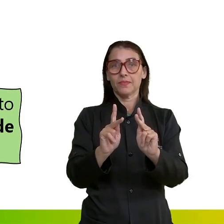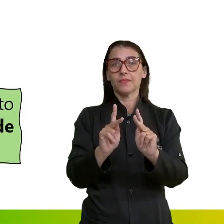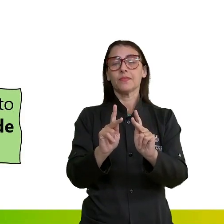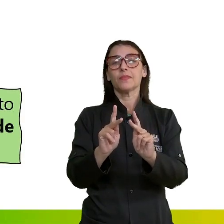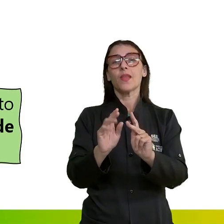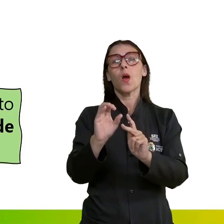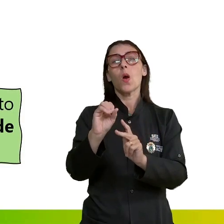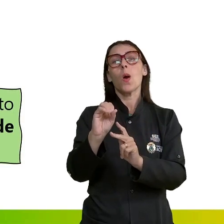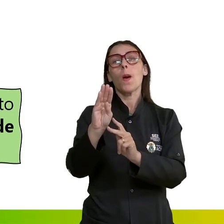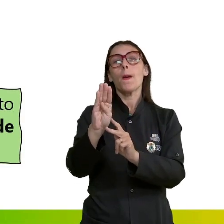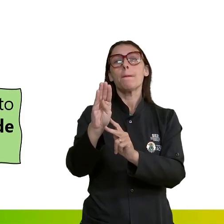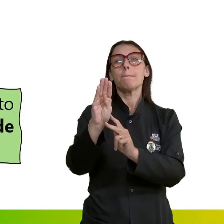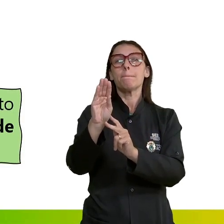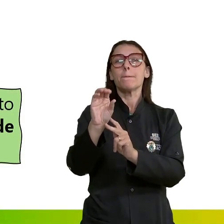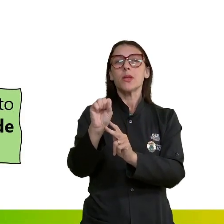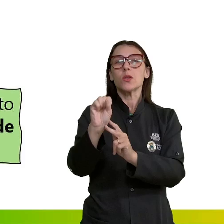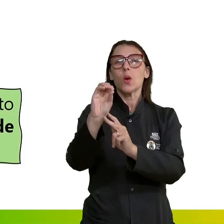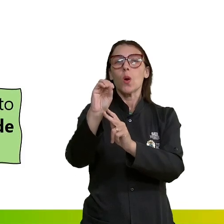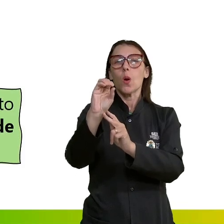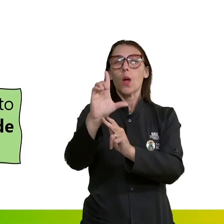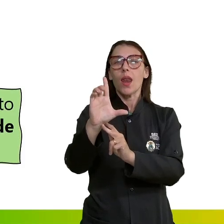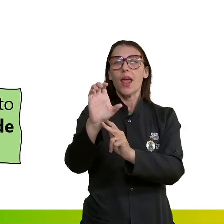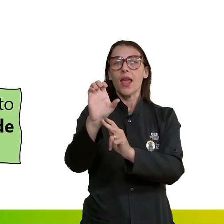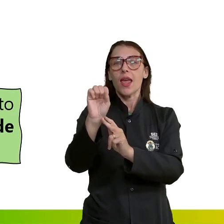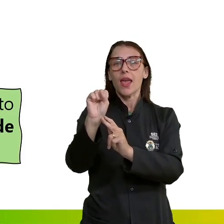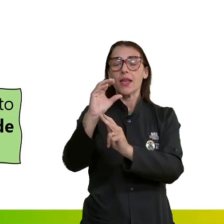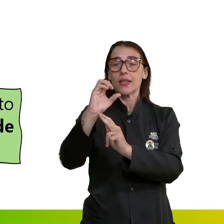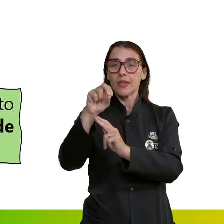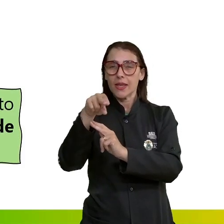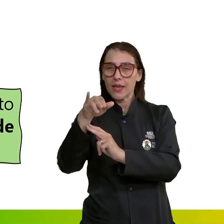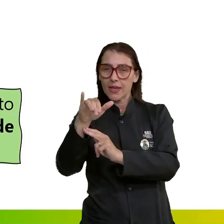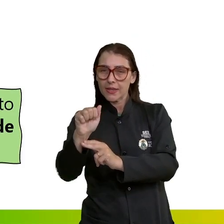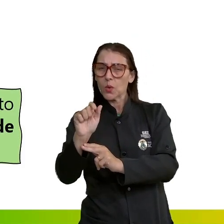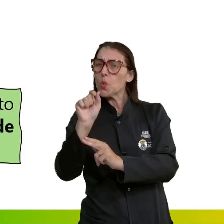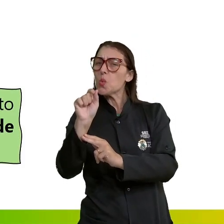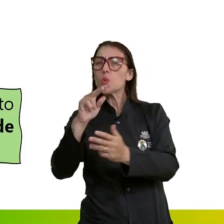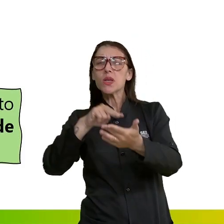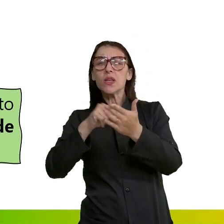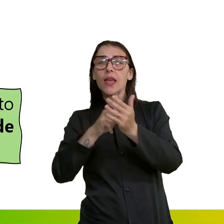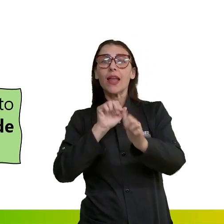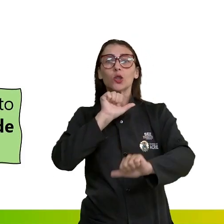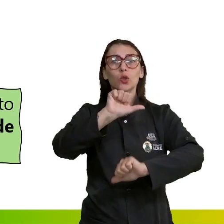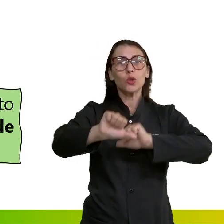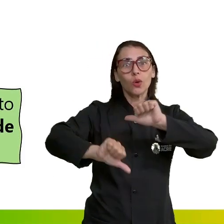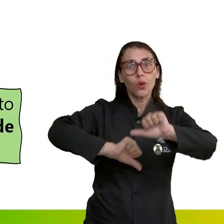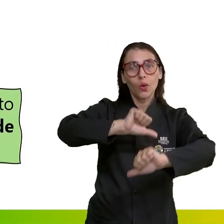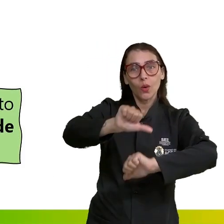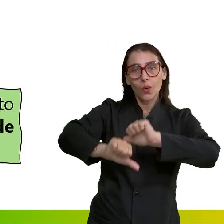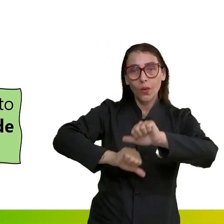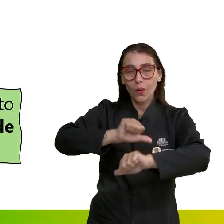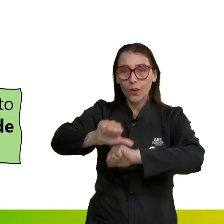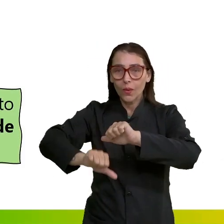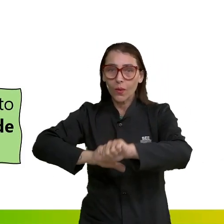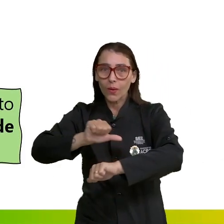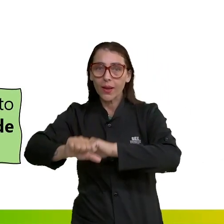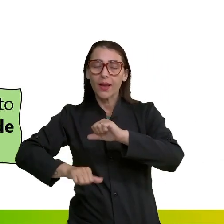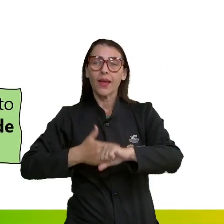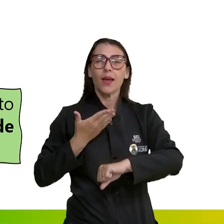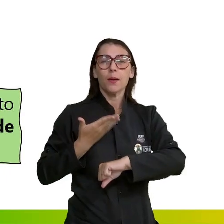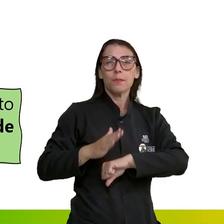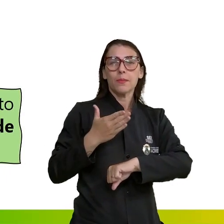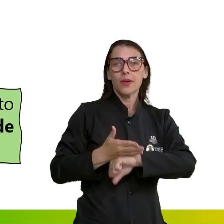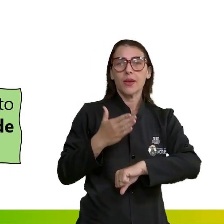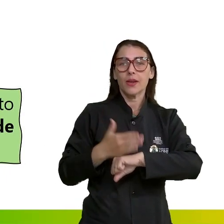obsolescência programada, pessoal, o que é essa ideia? A obsolescência programada é justamente a prática